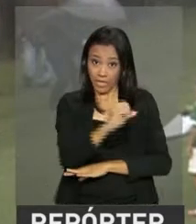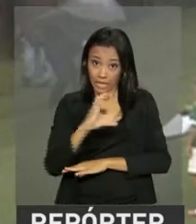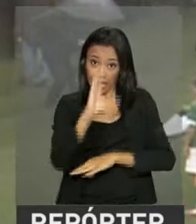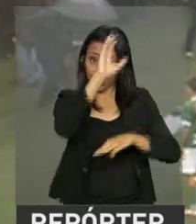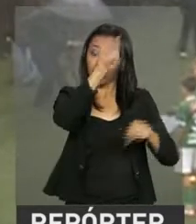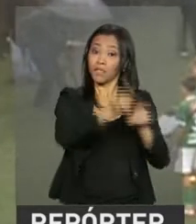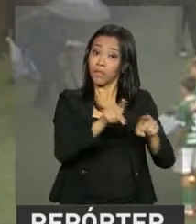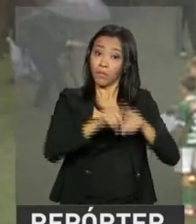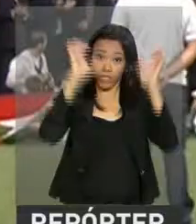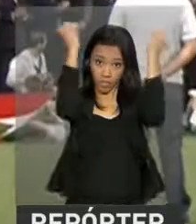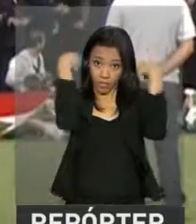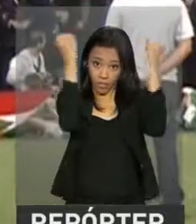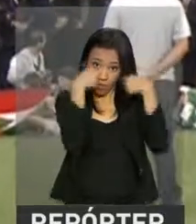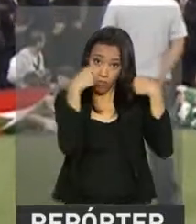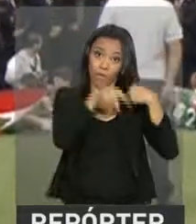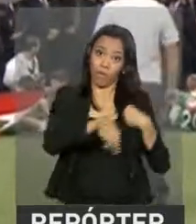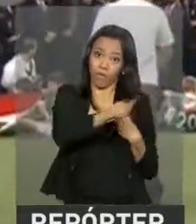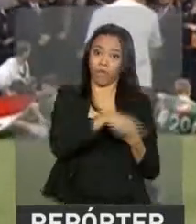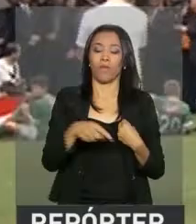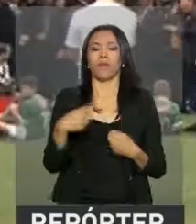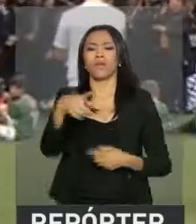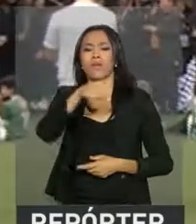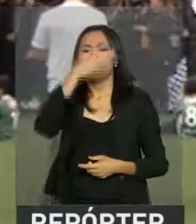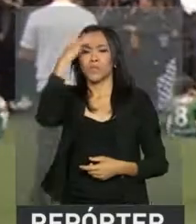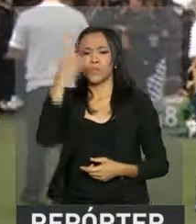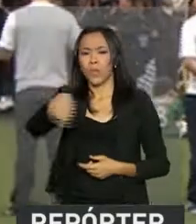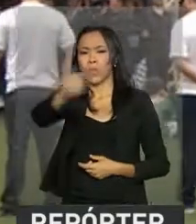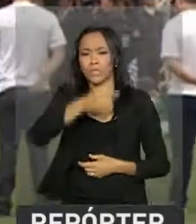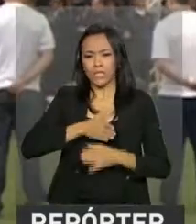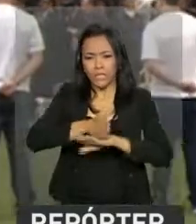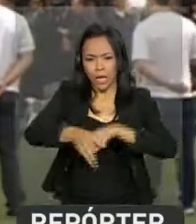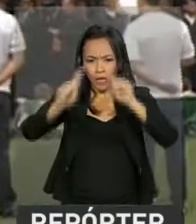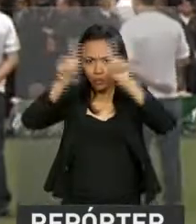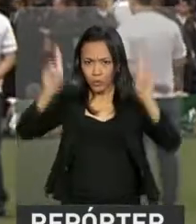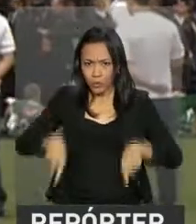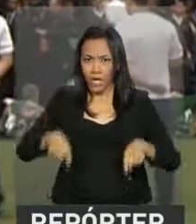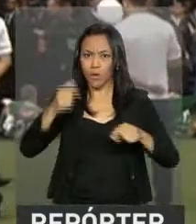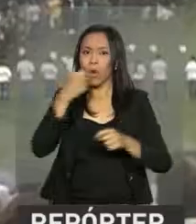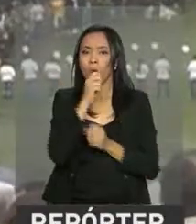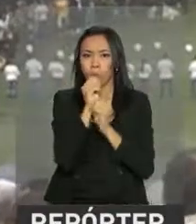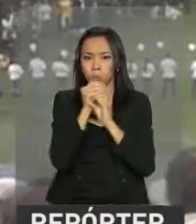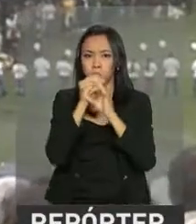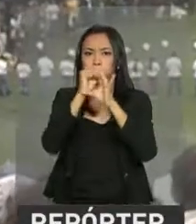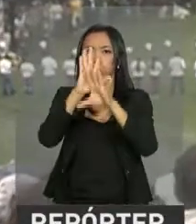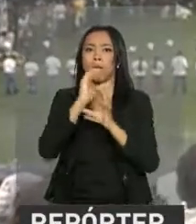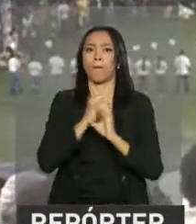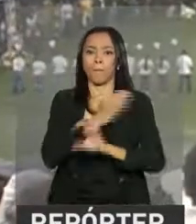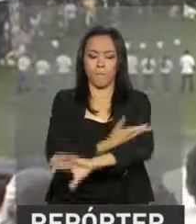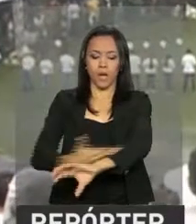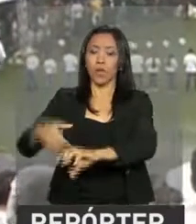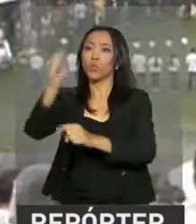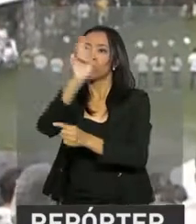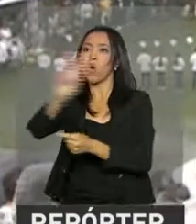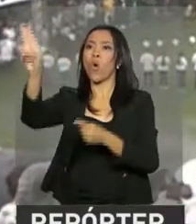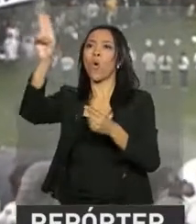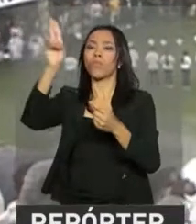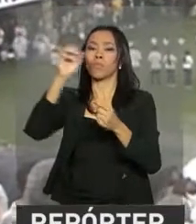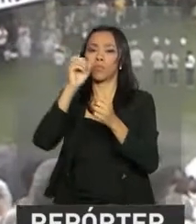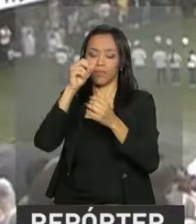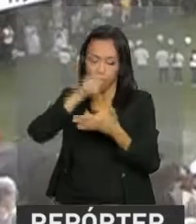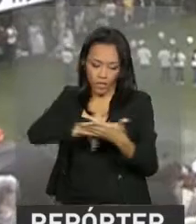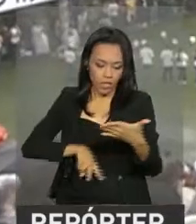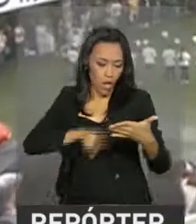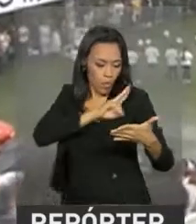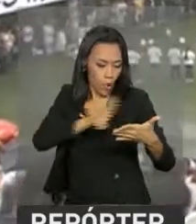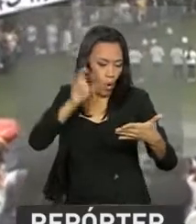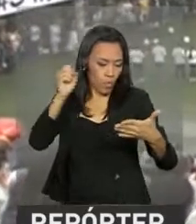e da Chapecoense. Funcionários do time entraram em campo com balões brancos e a cada nome de vítima lido pelo